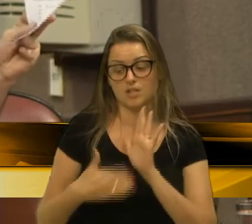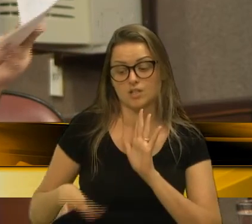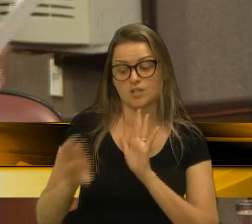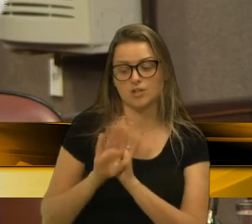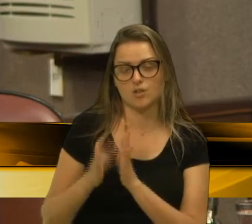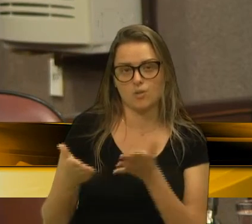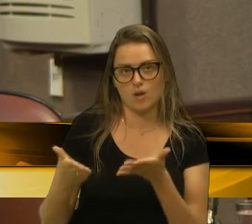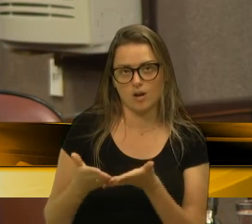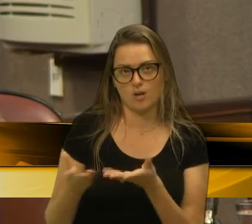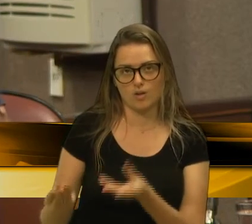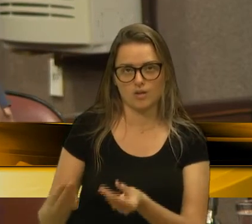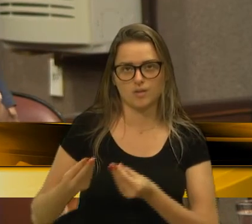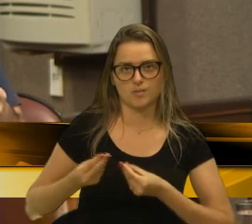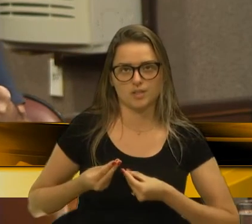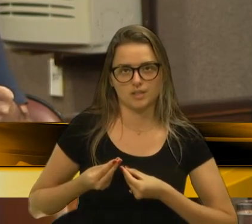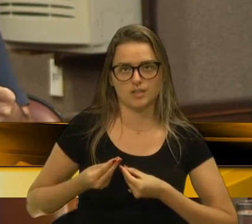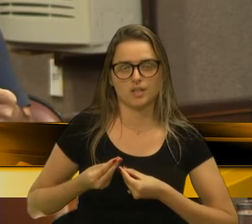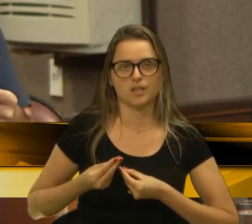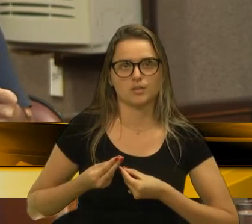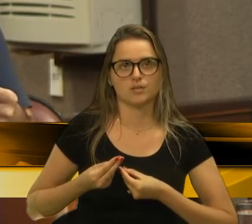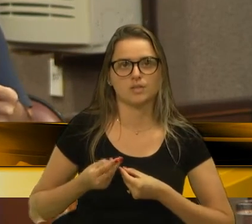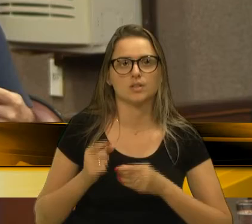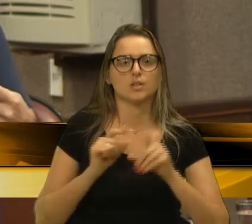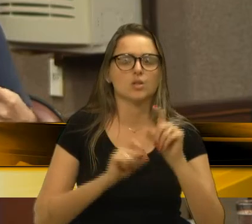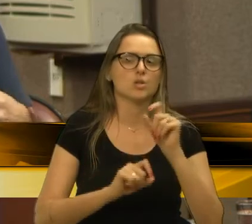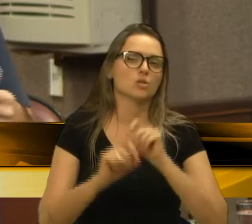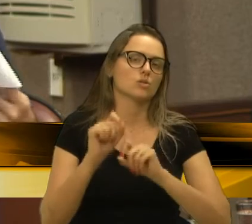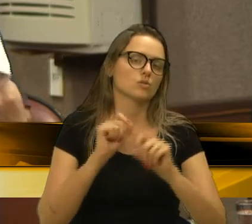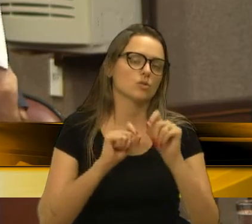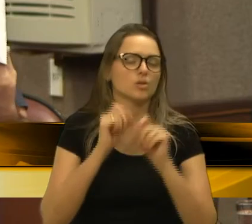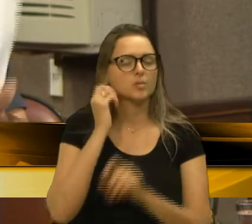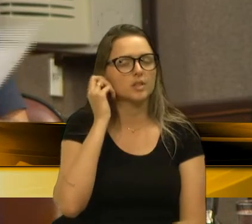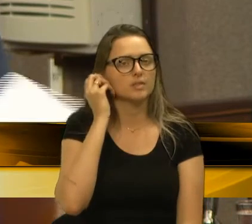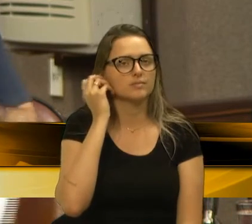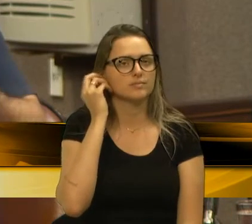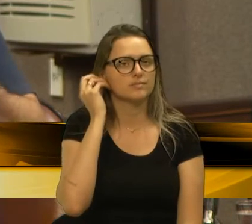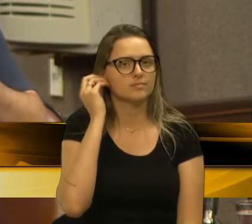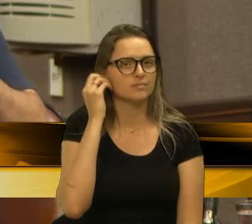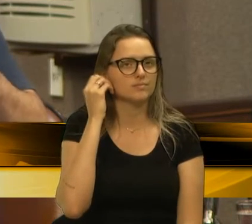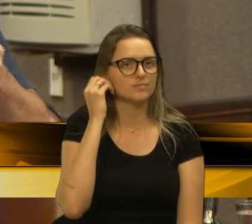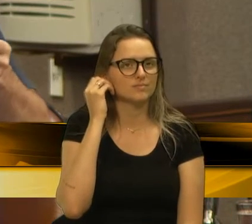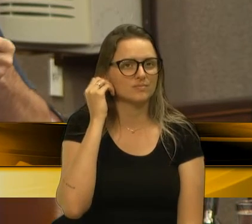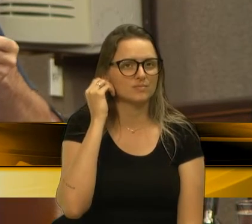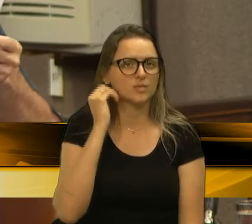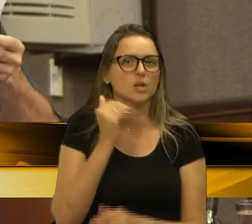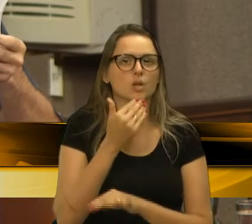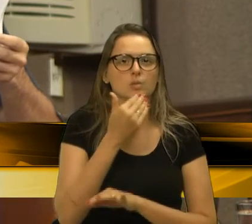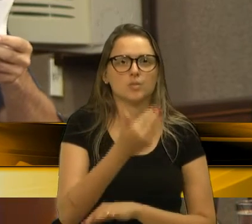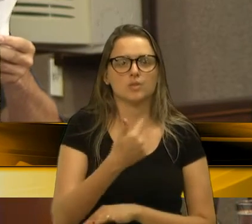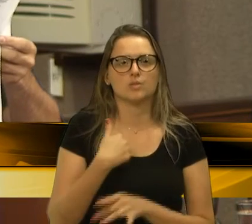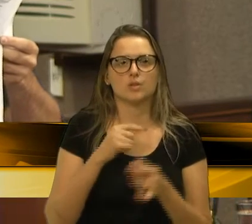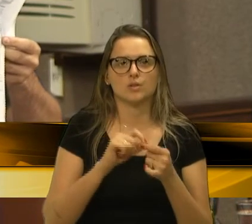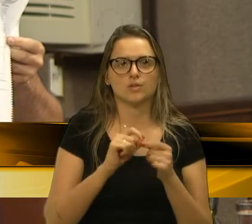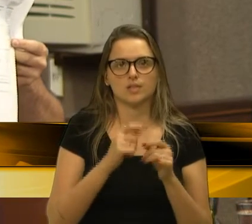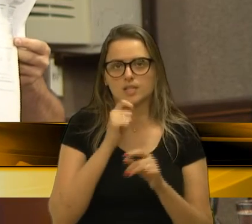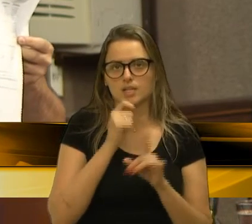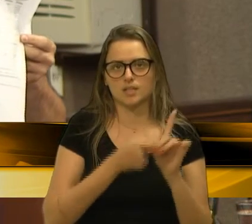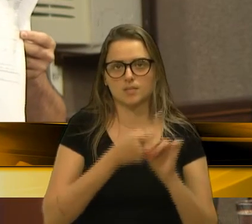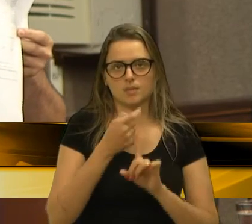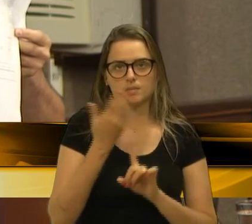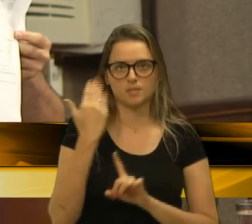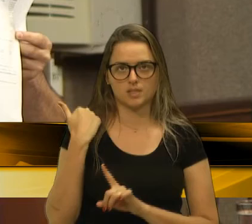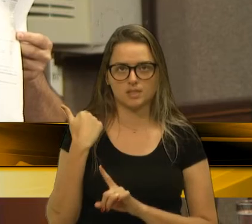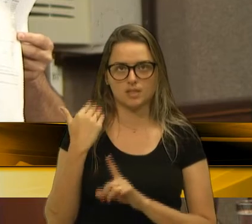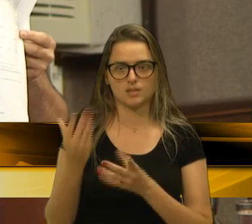mãos o pedido de informações sobre um pedido que eu fiz ainda e foi aprovado no mês passado e